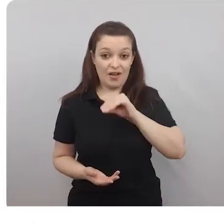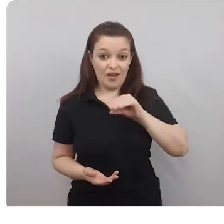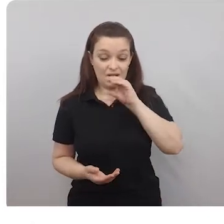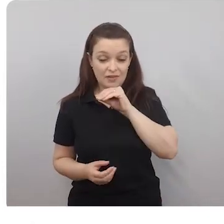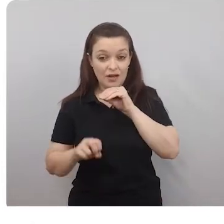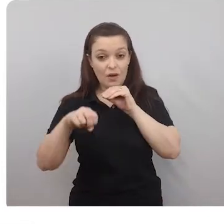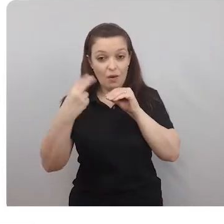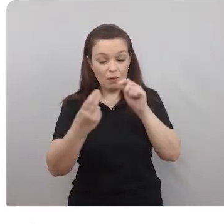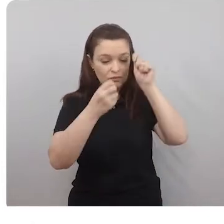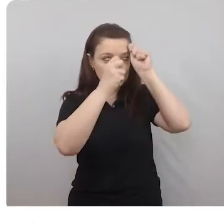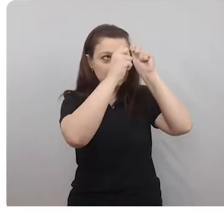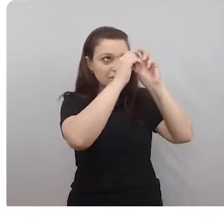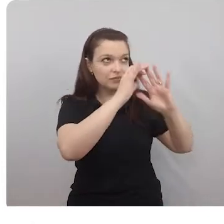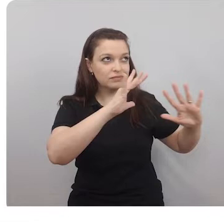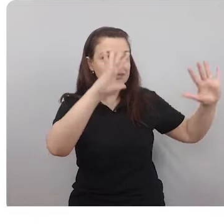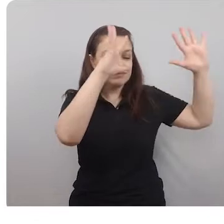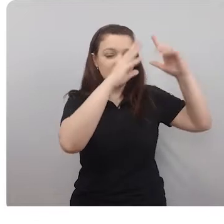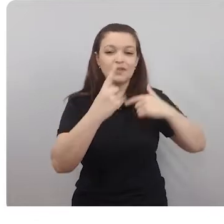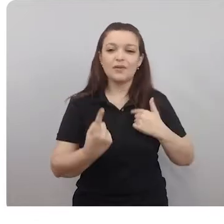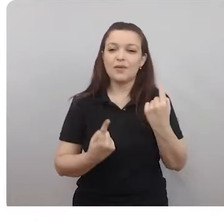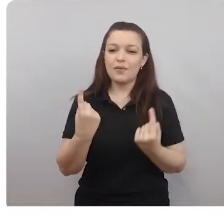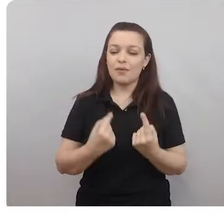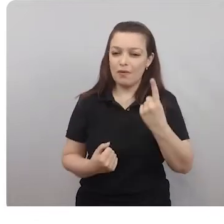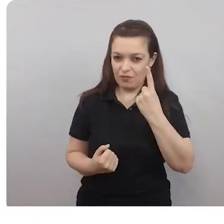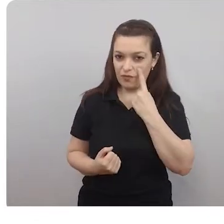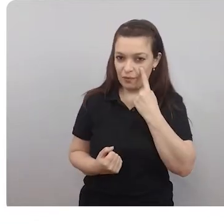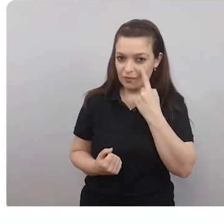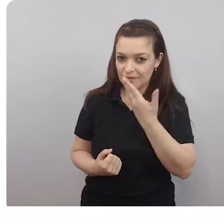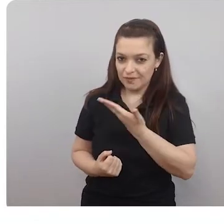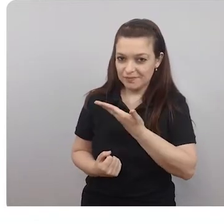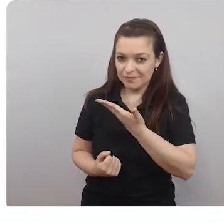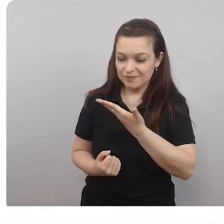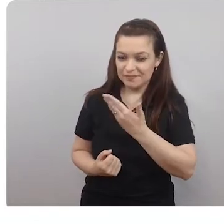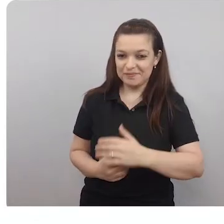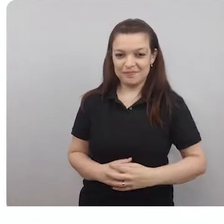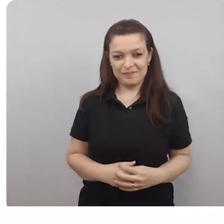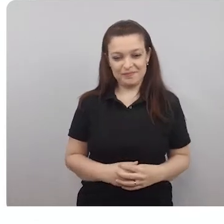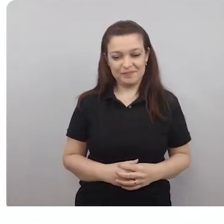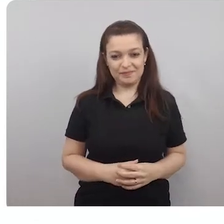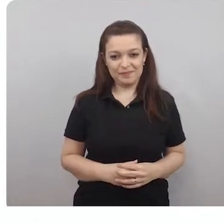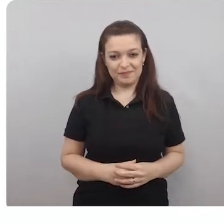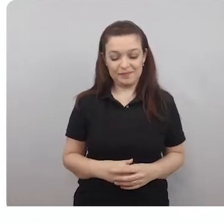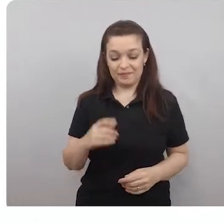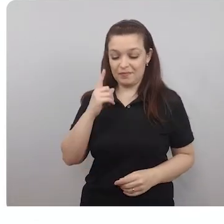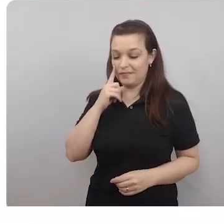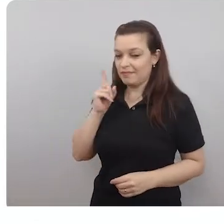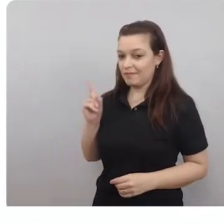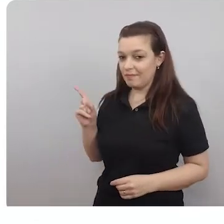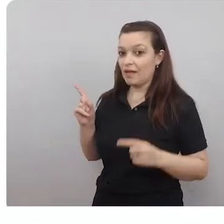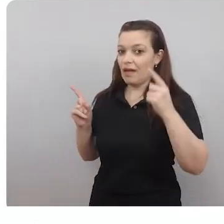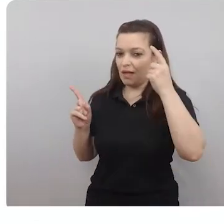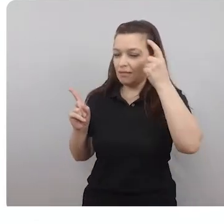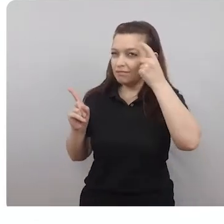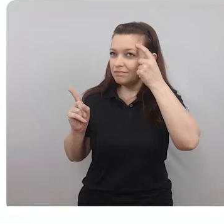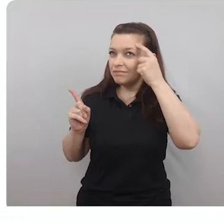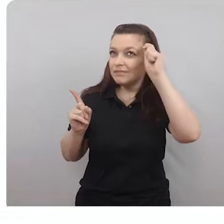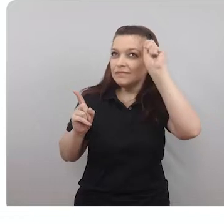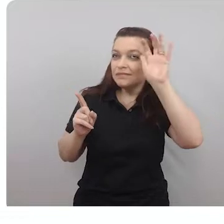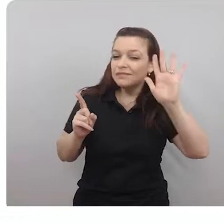balão de fala ou um balão de pensamento? Vamos olhar lá. Esse balão é